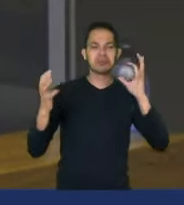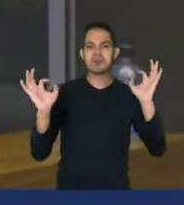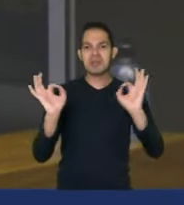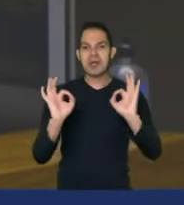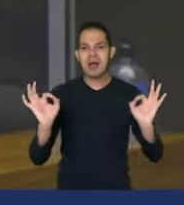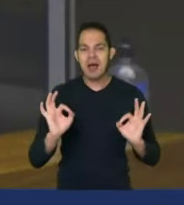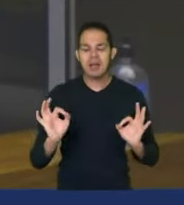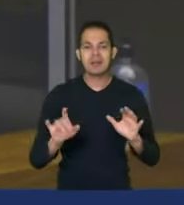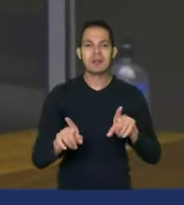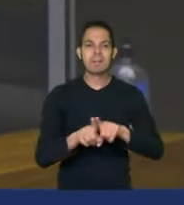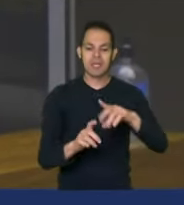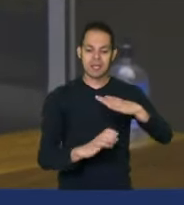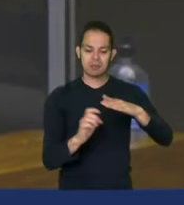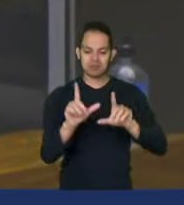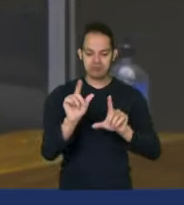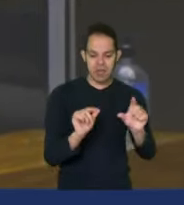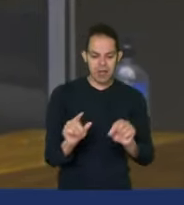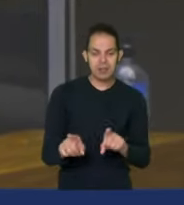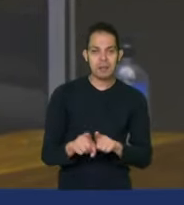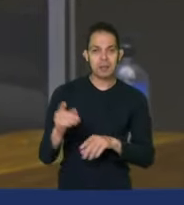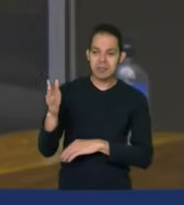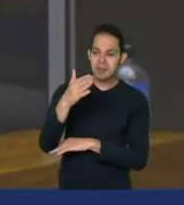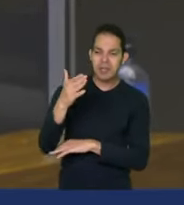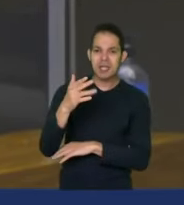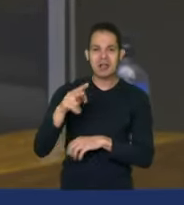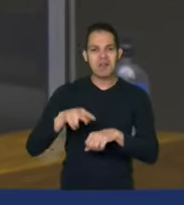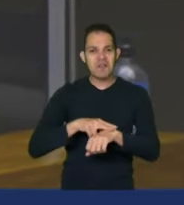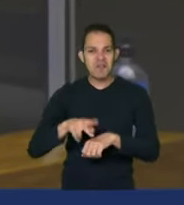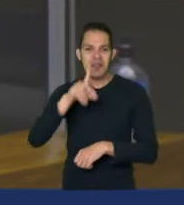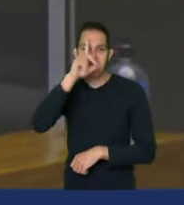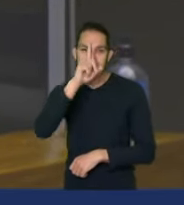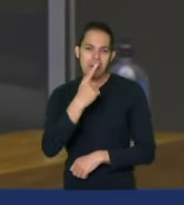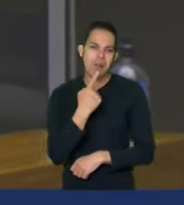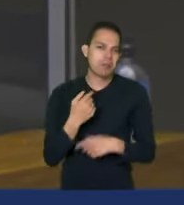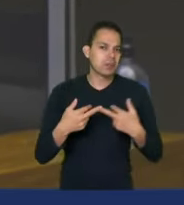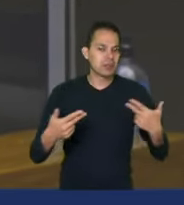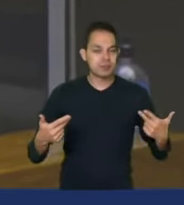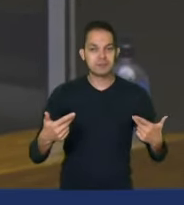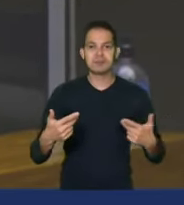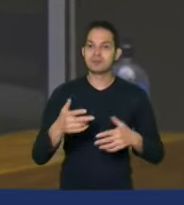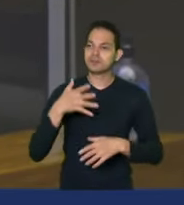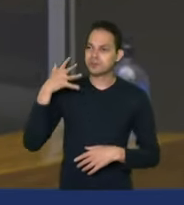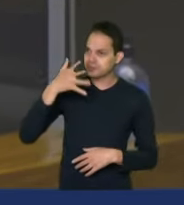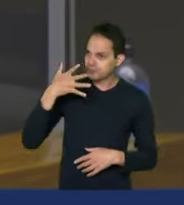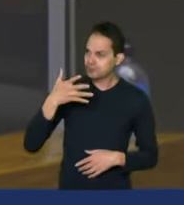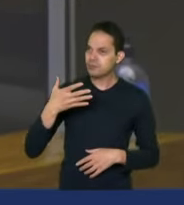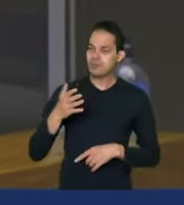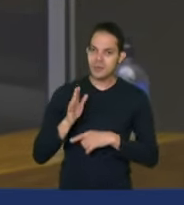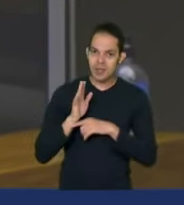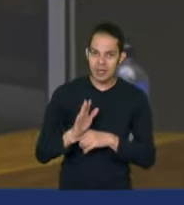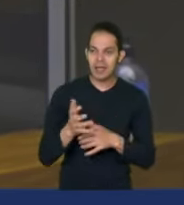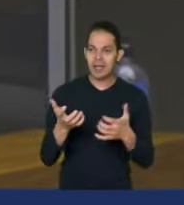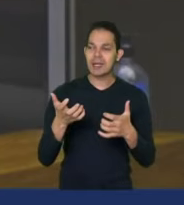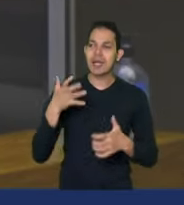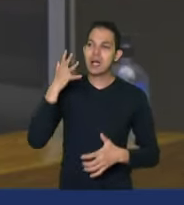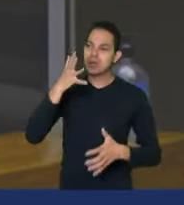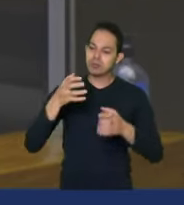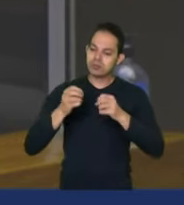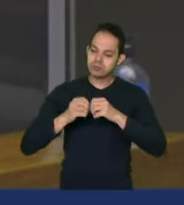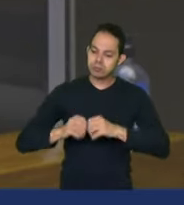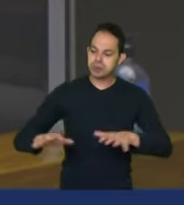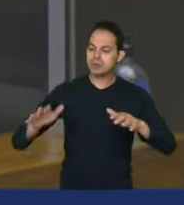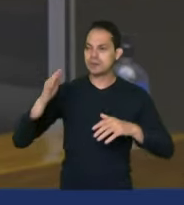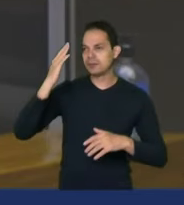concessões, das bandeiras, da energia. Fica aqui o meu registro e a minha contribuição. Peço o registro da Voz do Brasil. Muito obrigado.